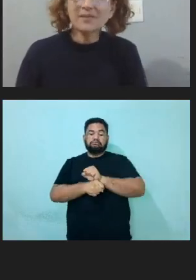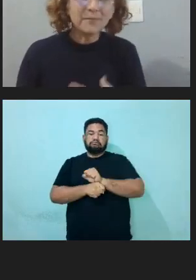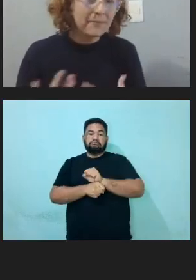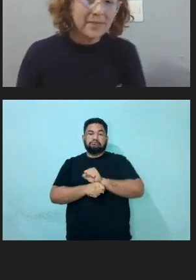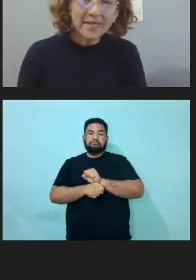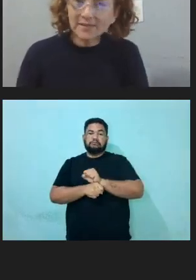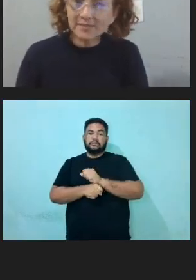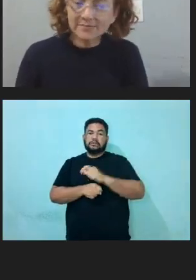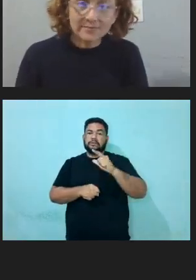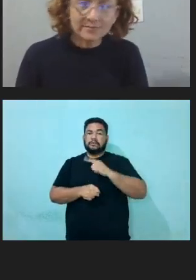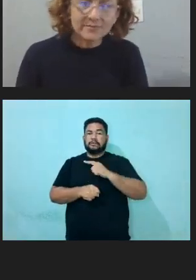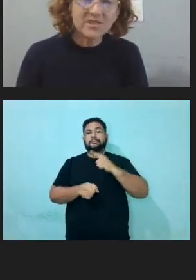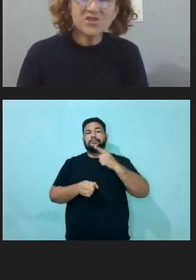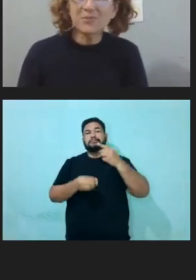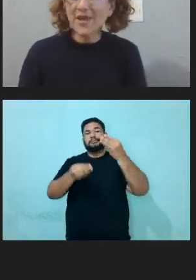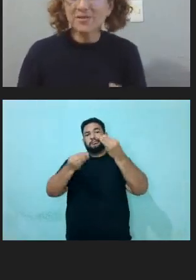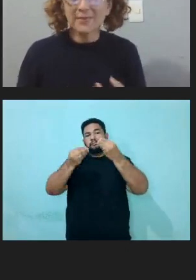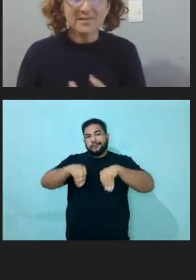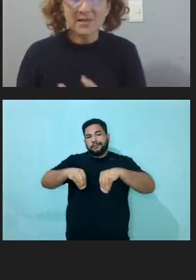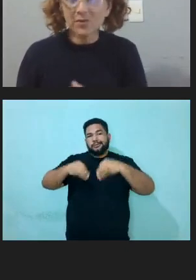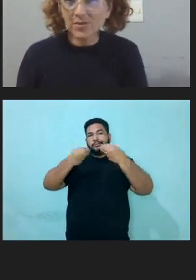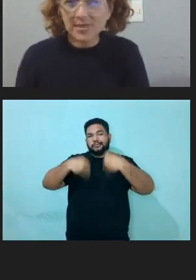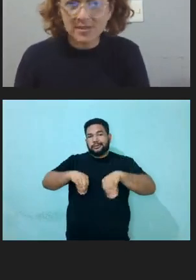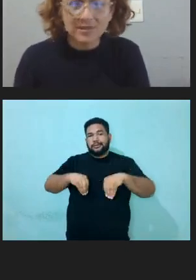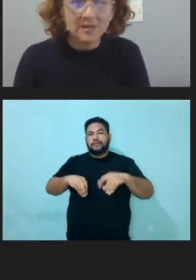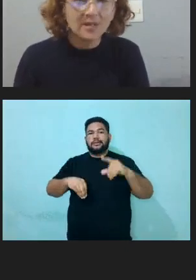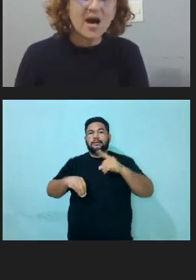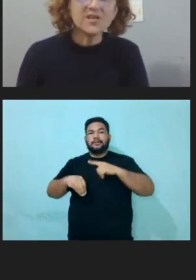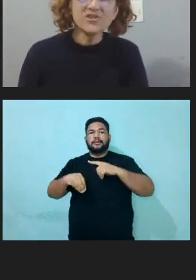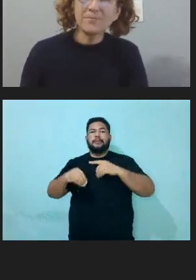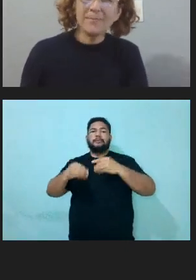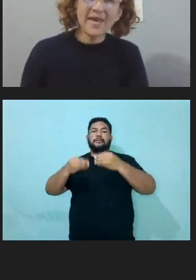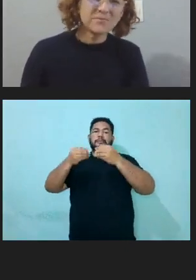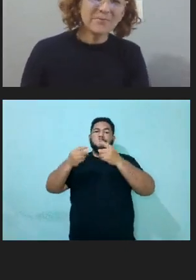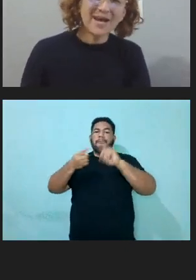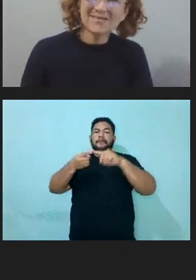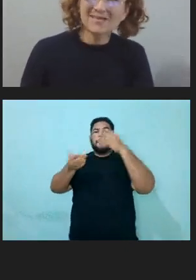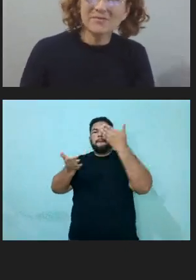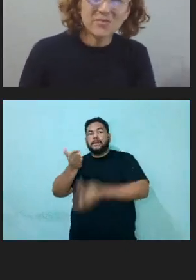tanta perda. A gente perde massa óssea,